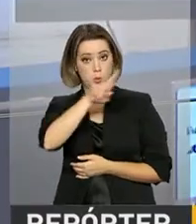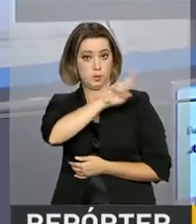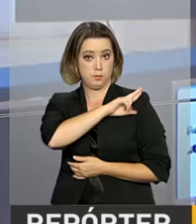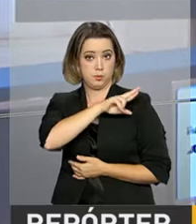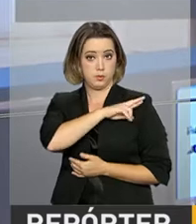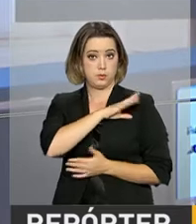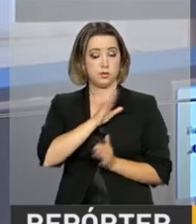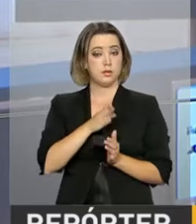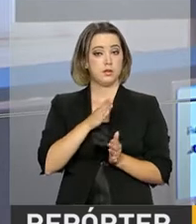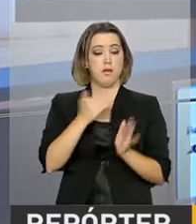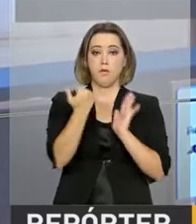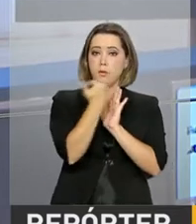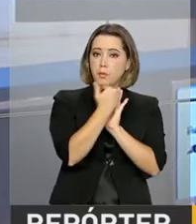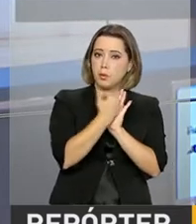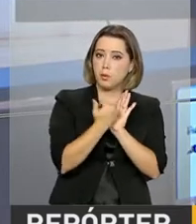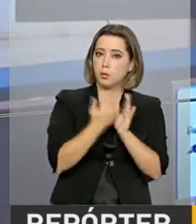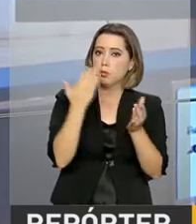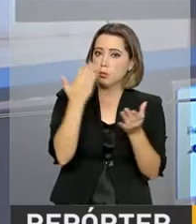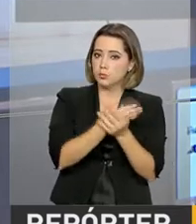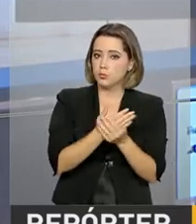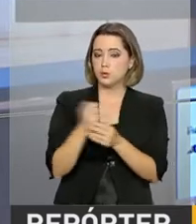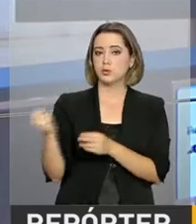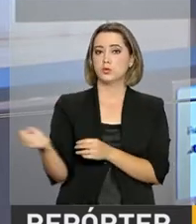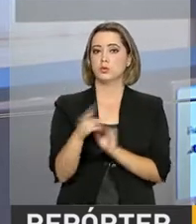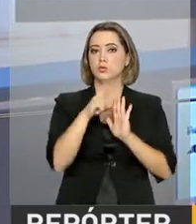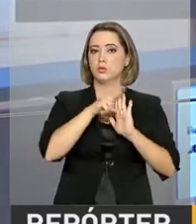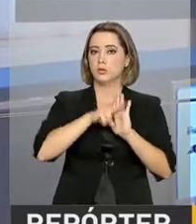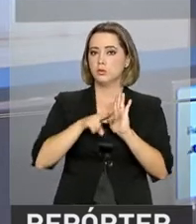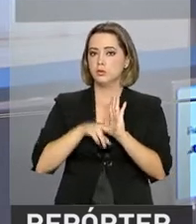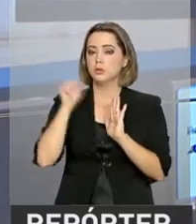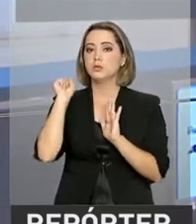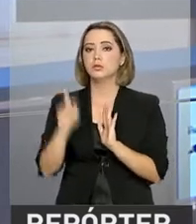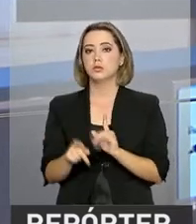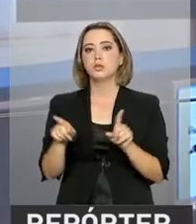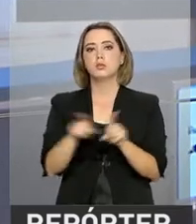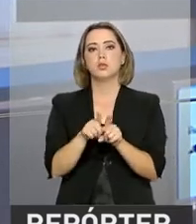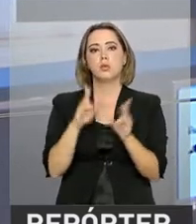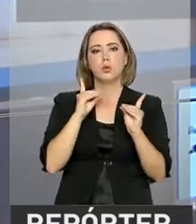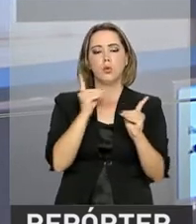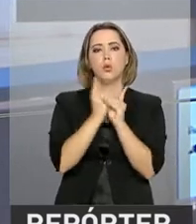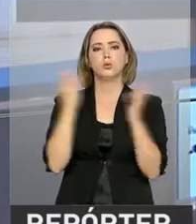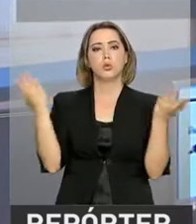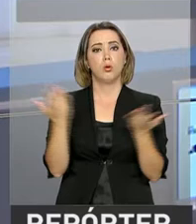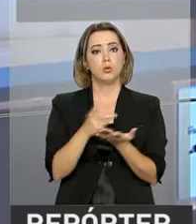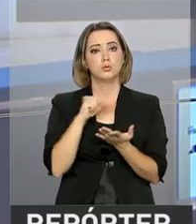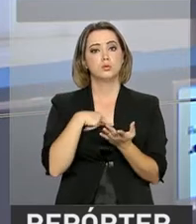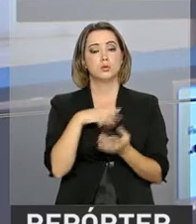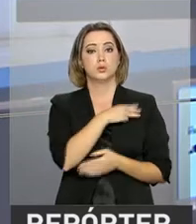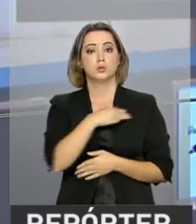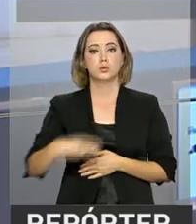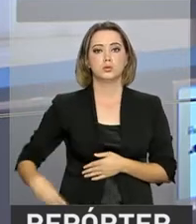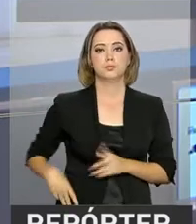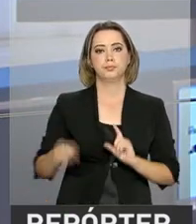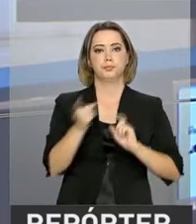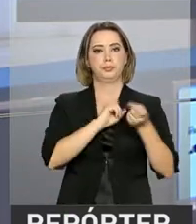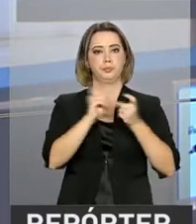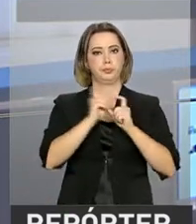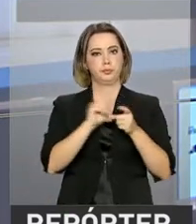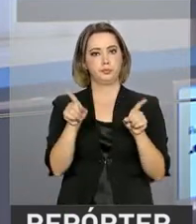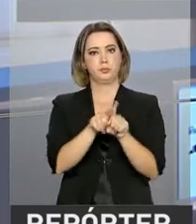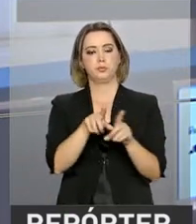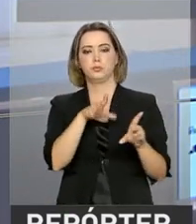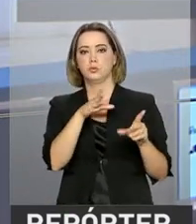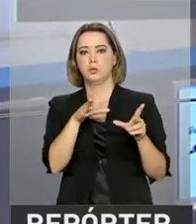projeto de reforma da Previdência, deputado Arthur Oliveira Maia, encontrou-se nesta segunda-feira com o ministro da Fazenda, Henrique Meirelles,